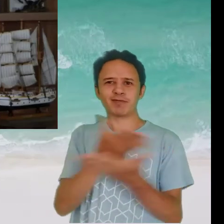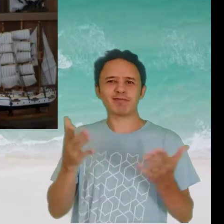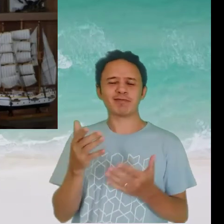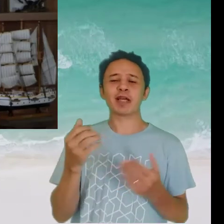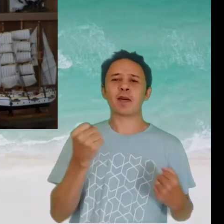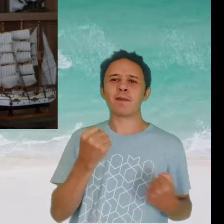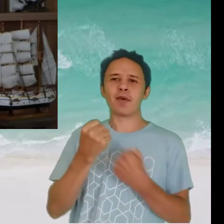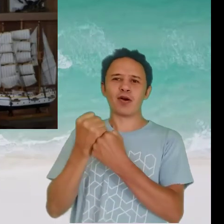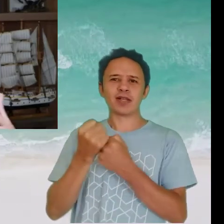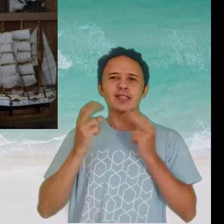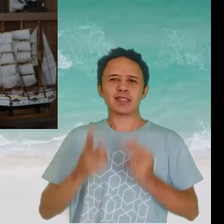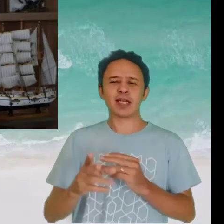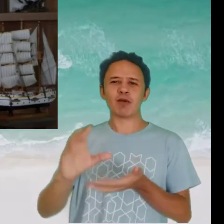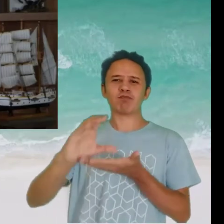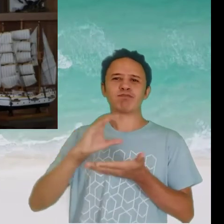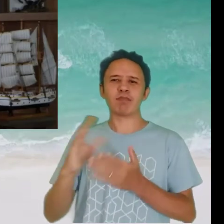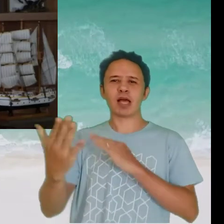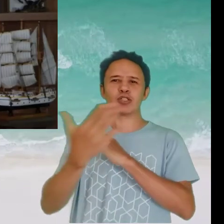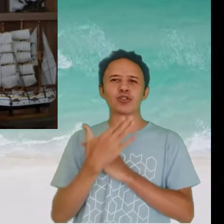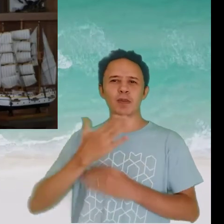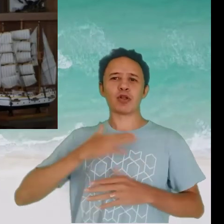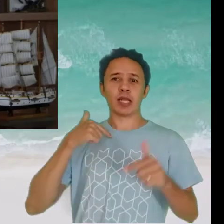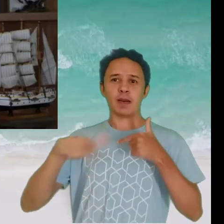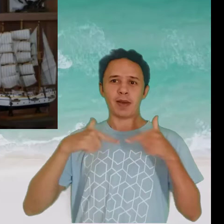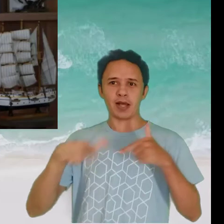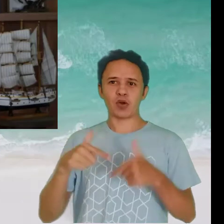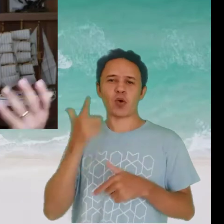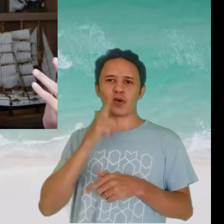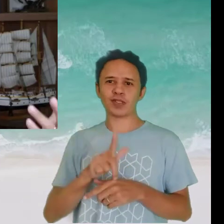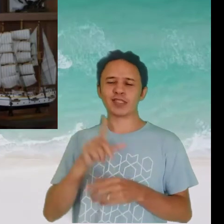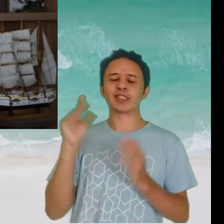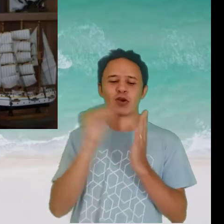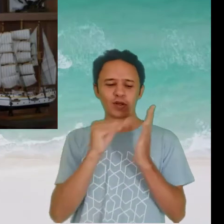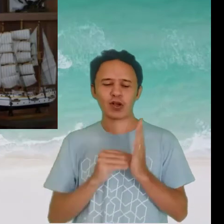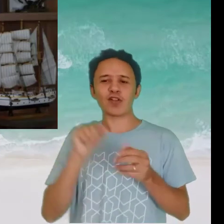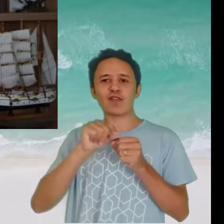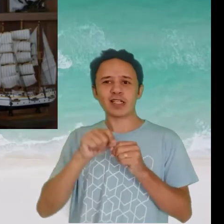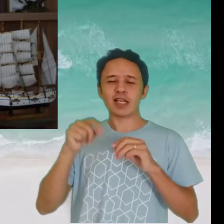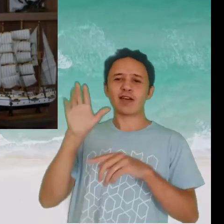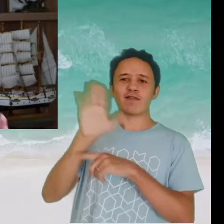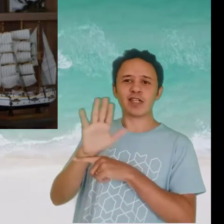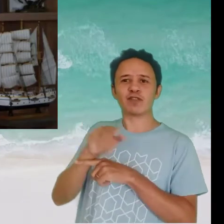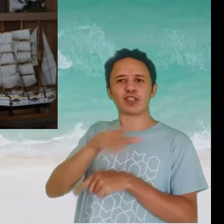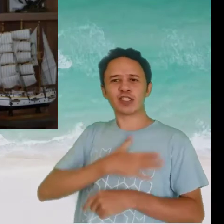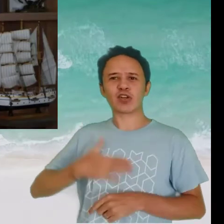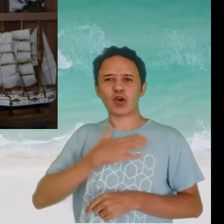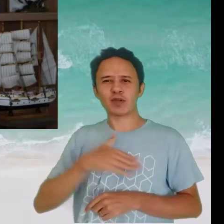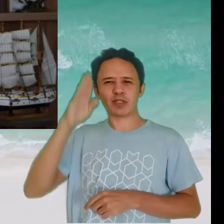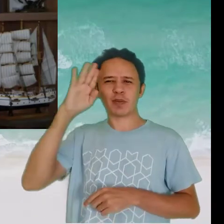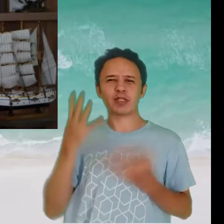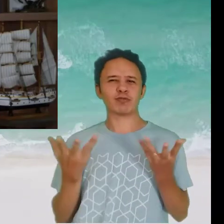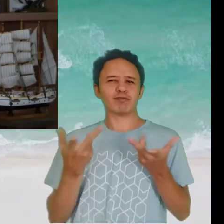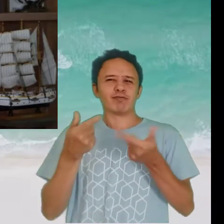cavaleiros apoiadores que sempre financiam e investem no meu trabalho para que eu possa produzir esse conteúdo que vocês gostam e principalmente